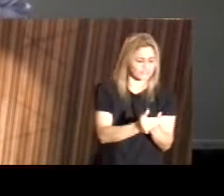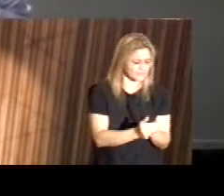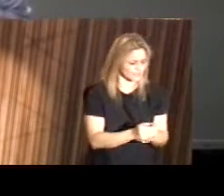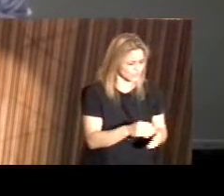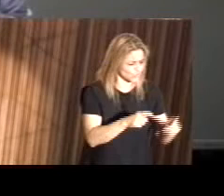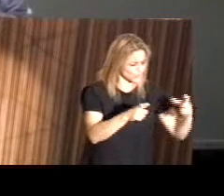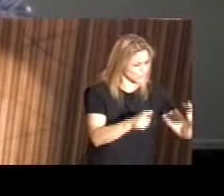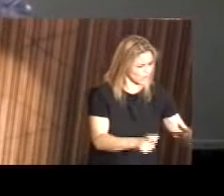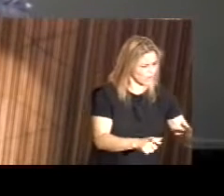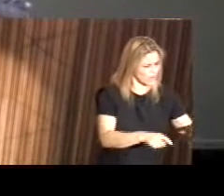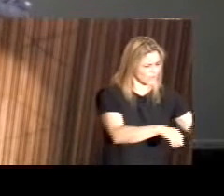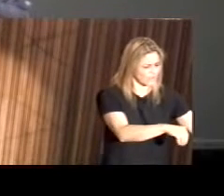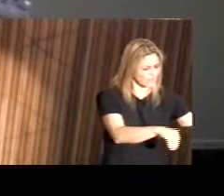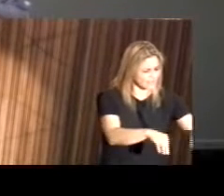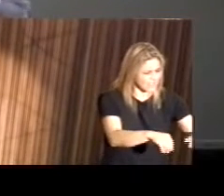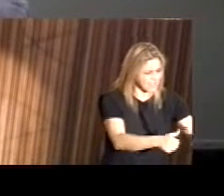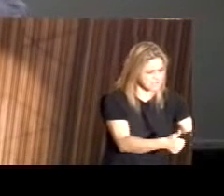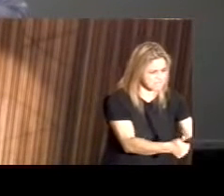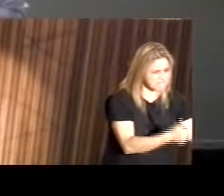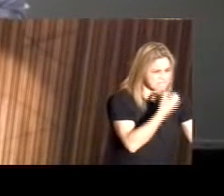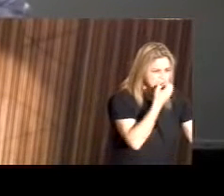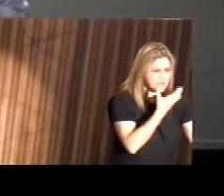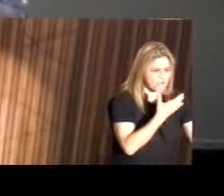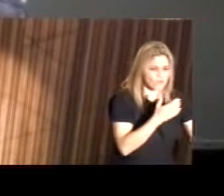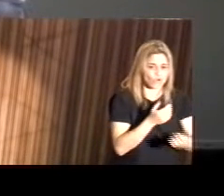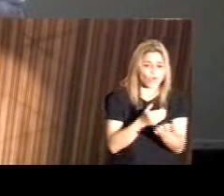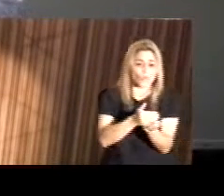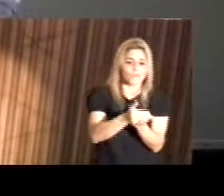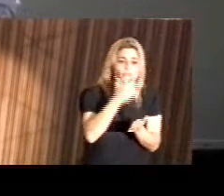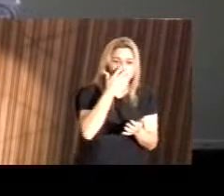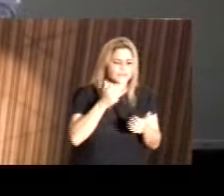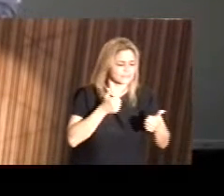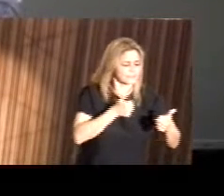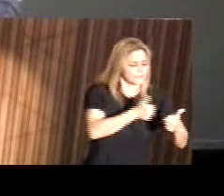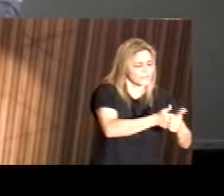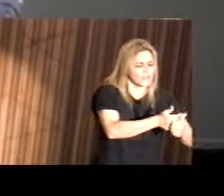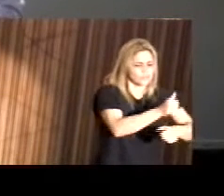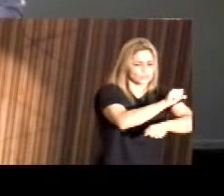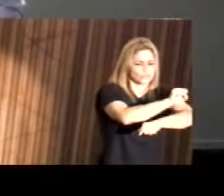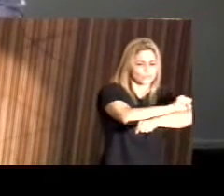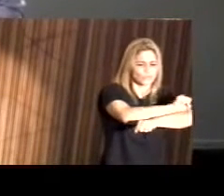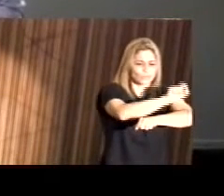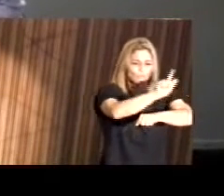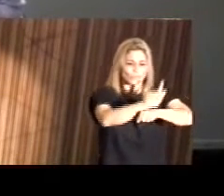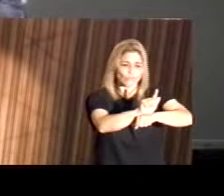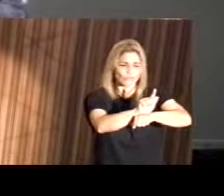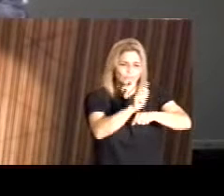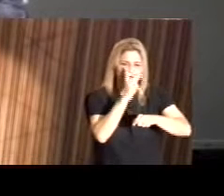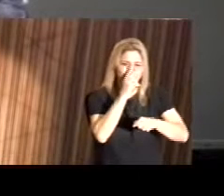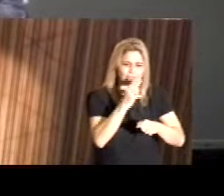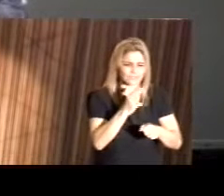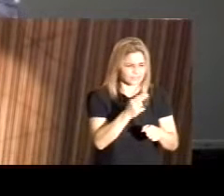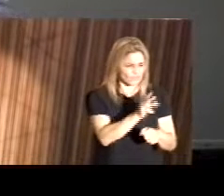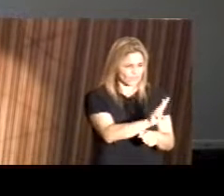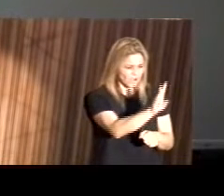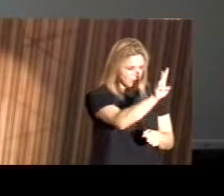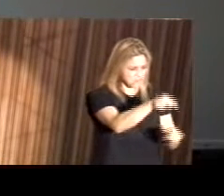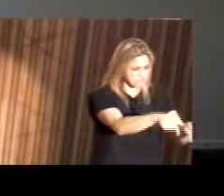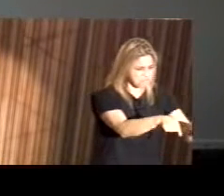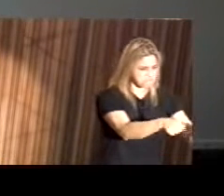se aproxima de Sodoma e Gomorra, porque ele está obcecado por aqueles valores, e